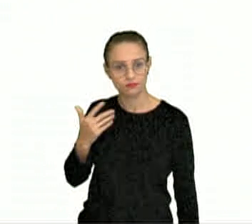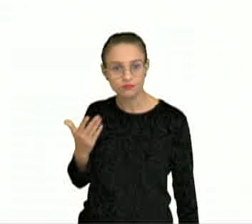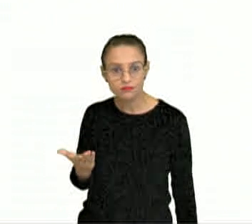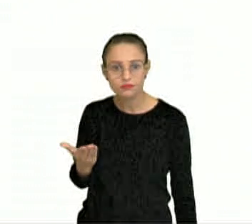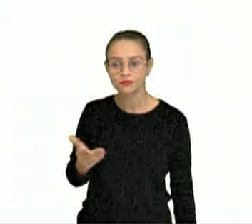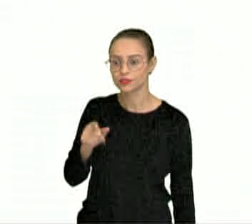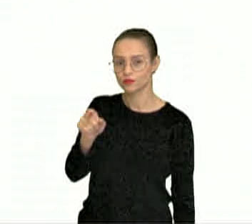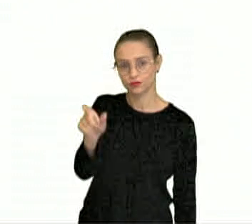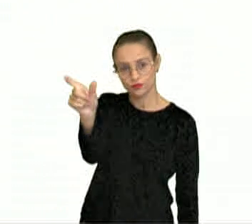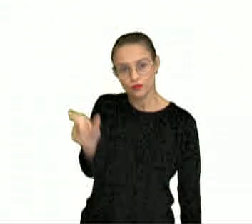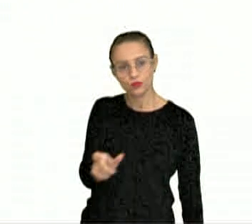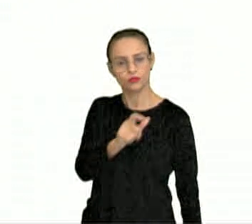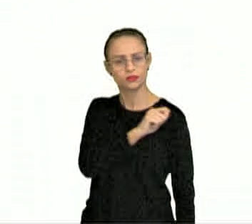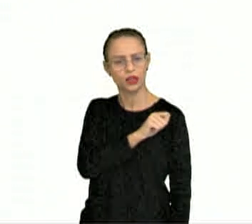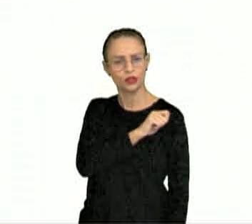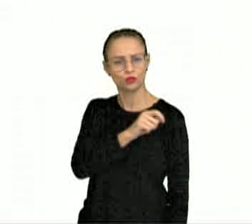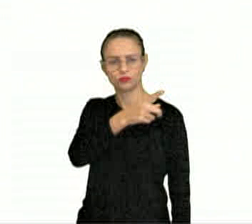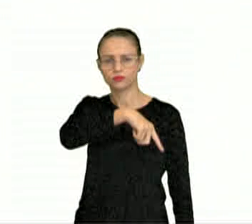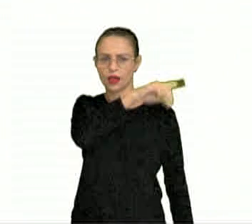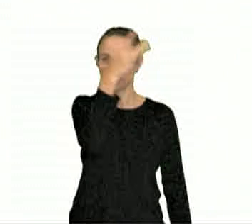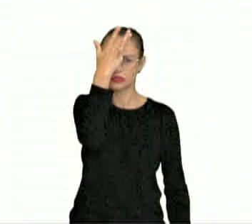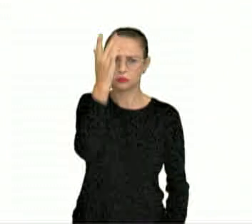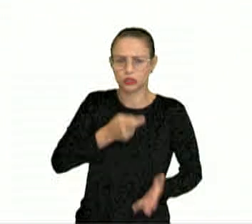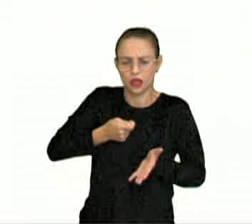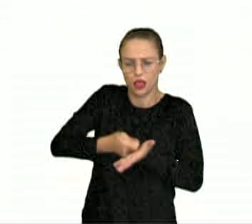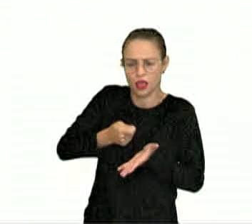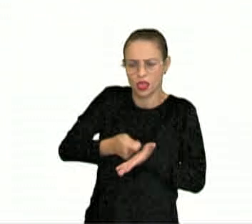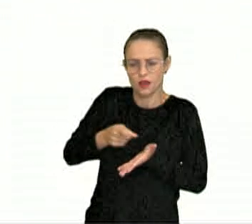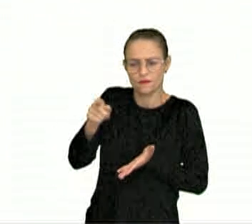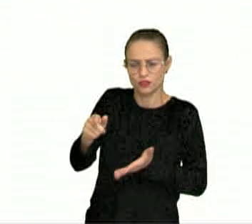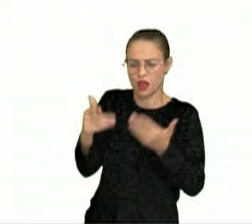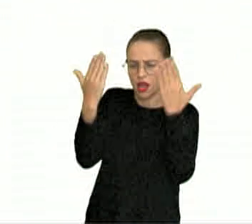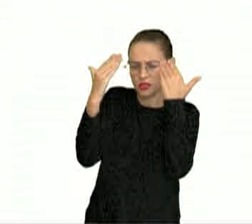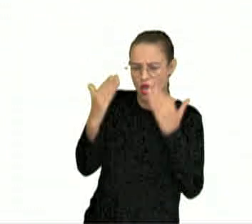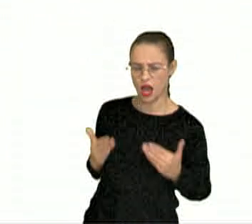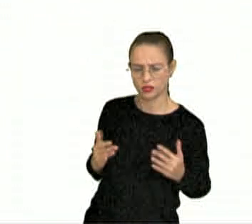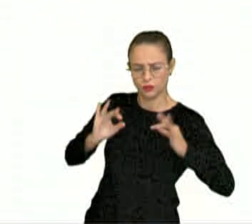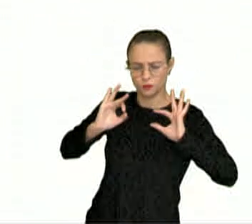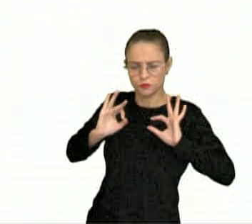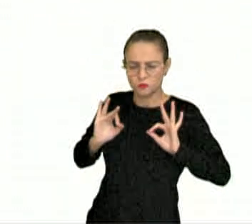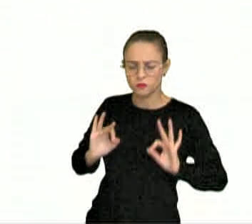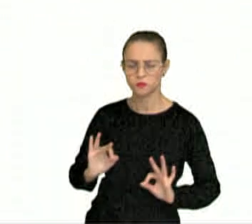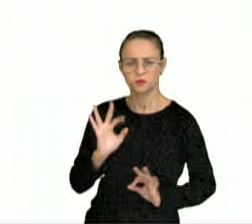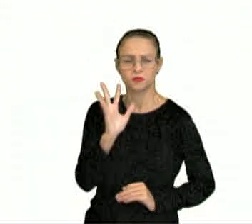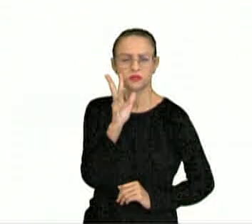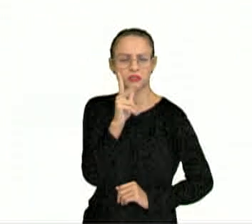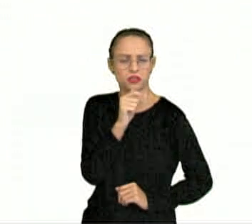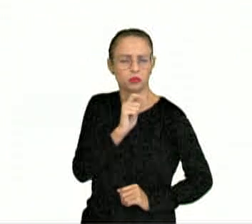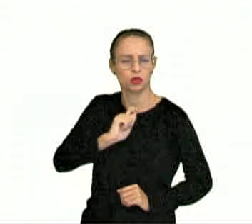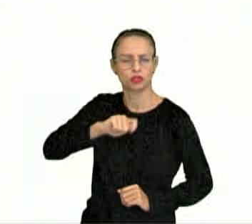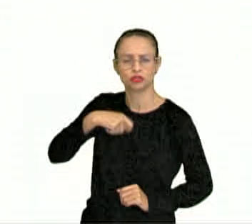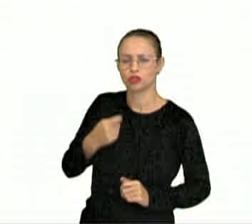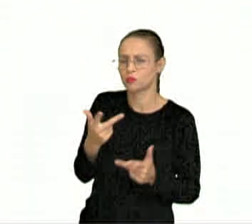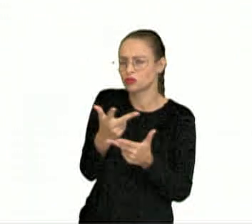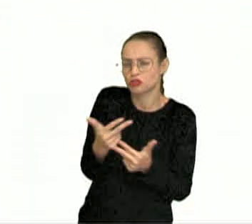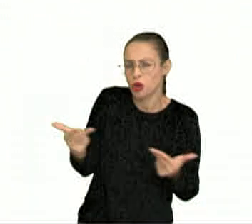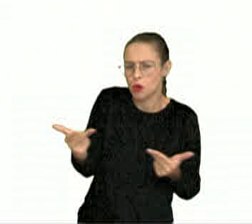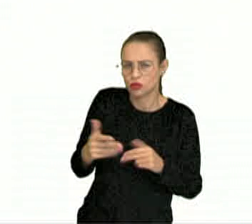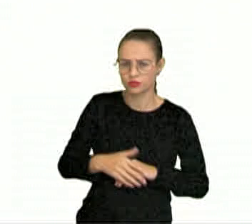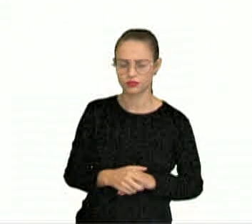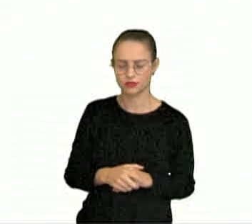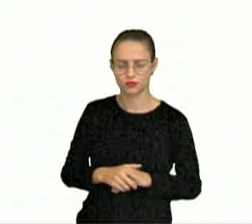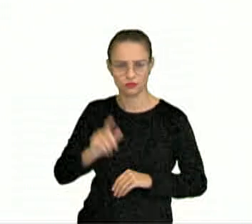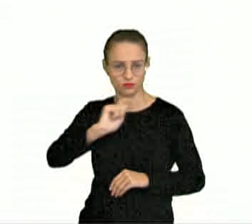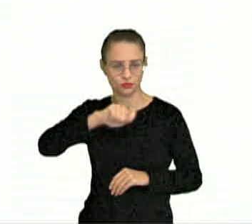Enquanto estudante, é-te exigida uma análise demorada e cautelosa a excertos de Garret